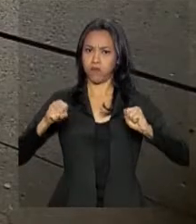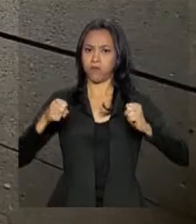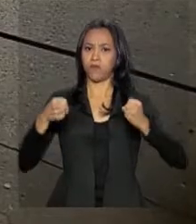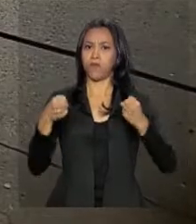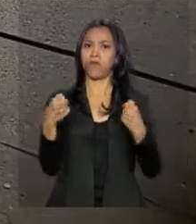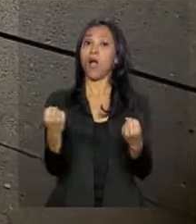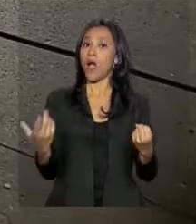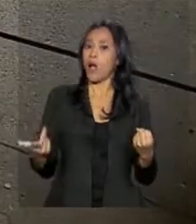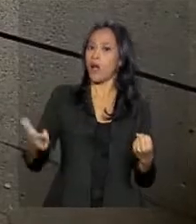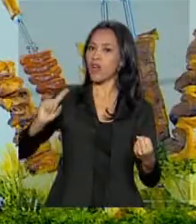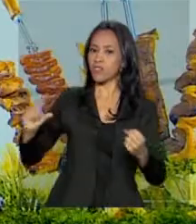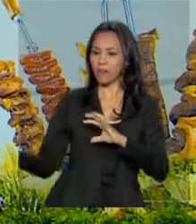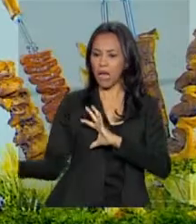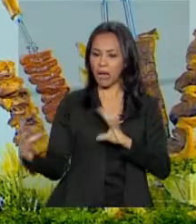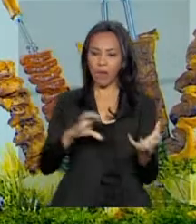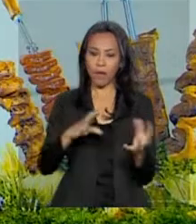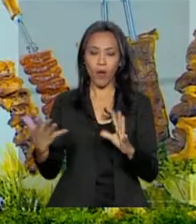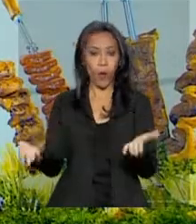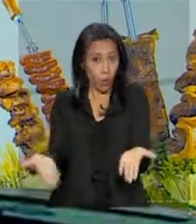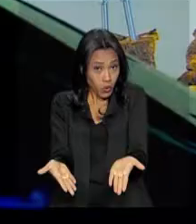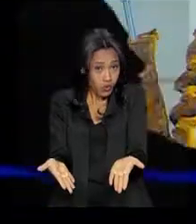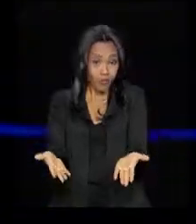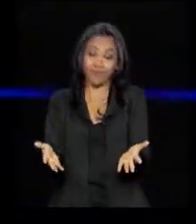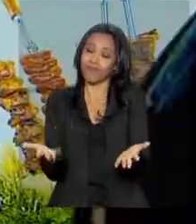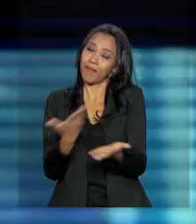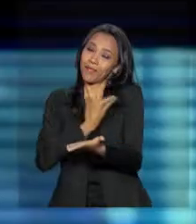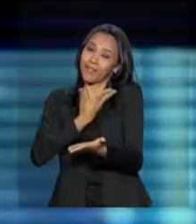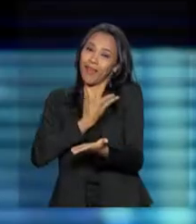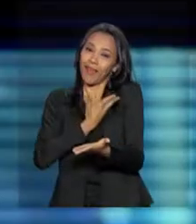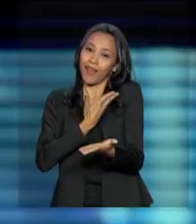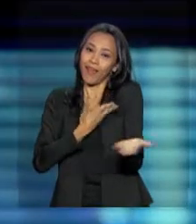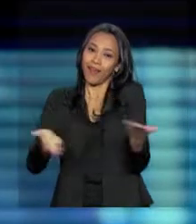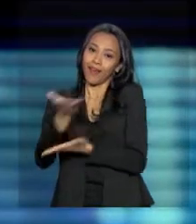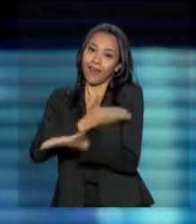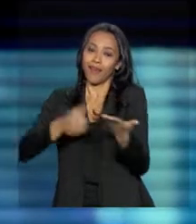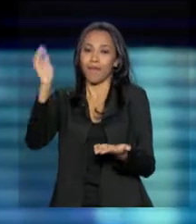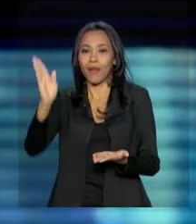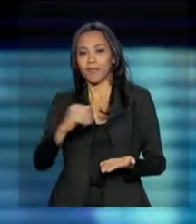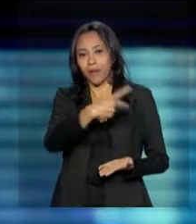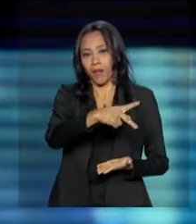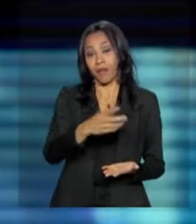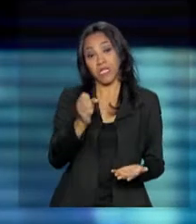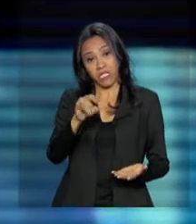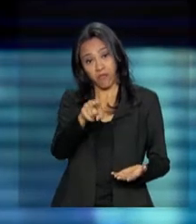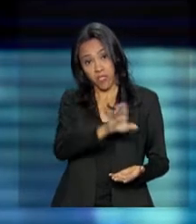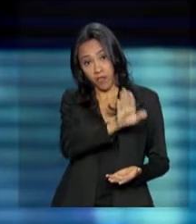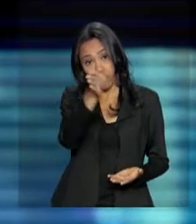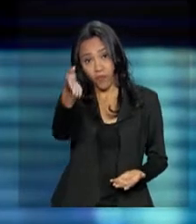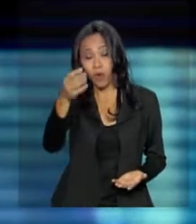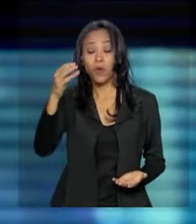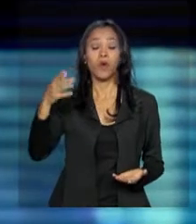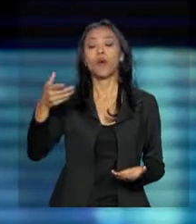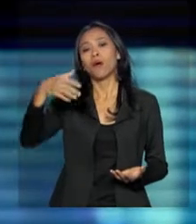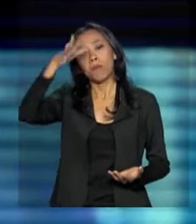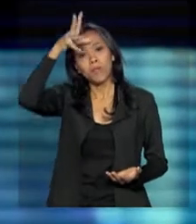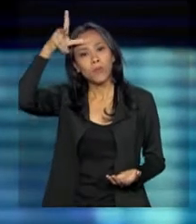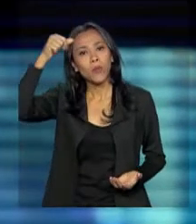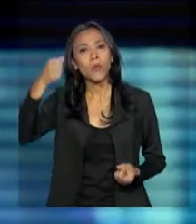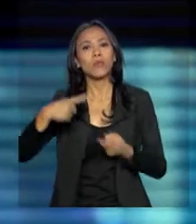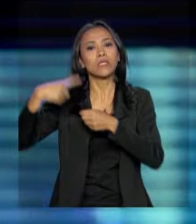existia rivalidade competição agora a amizade se for o campo grande o mato grosso o nosso conteúdo